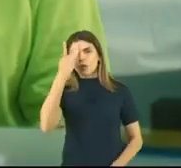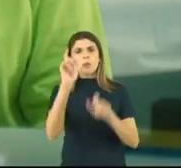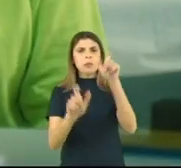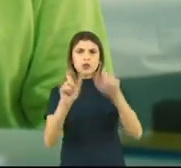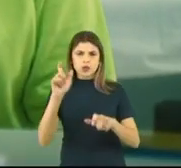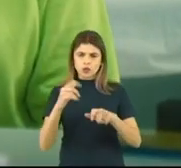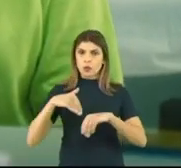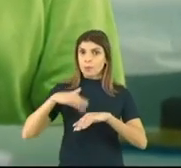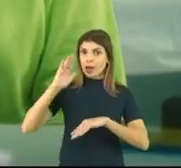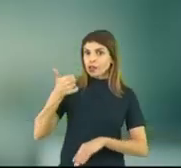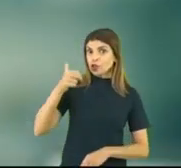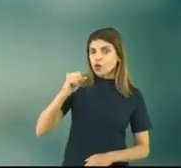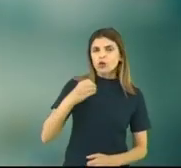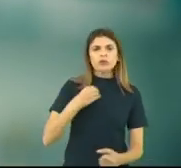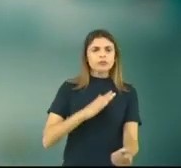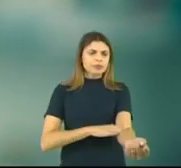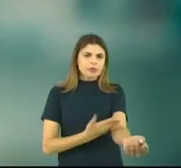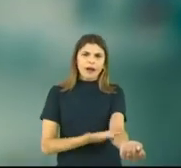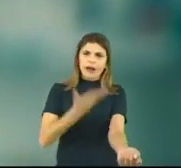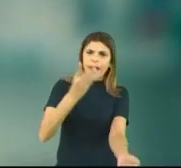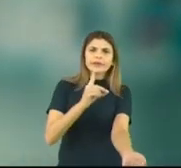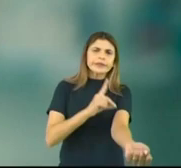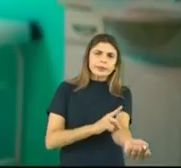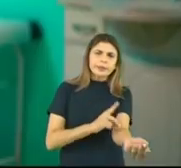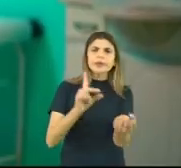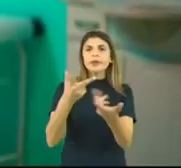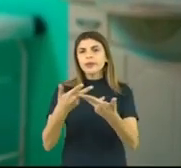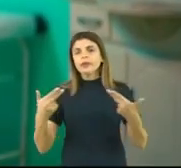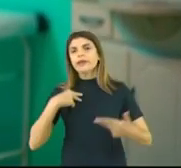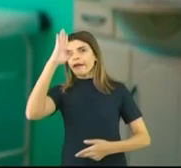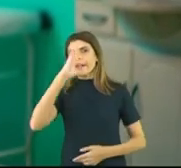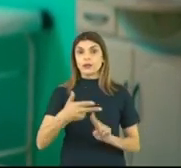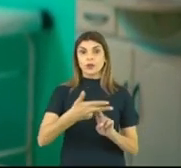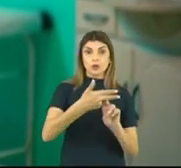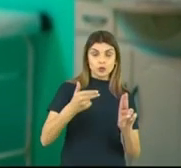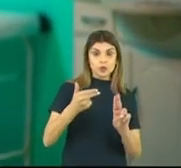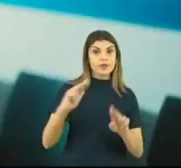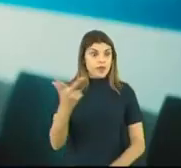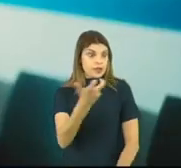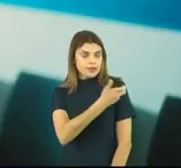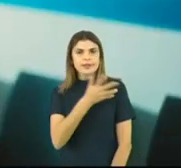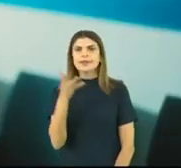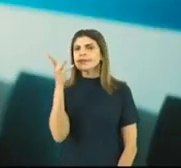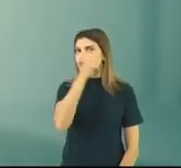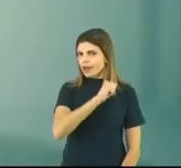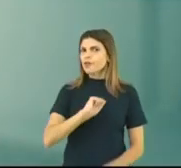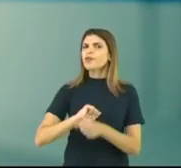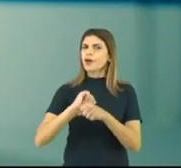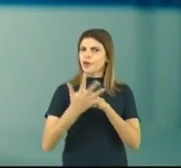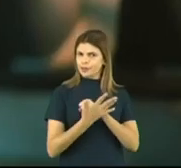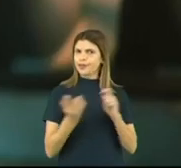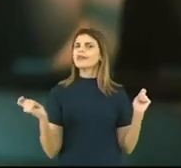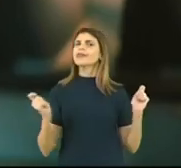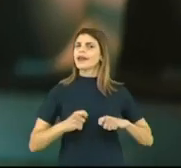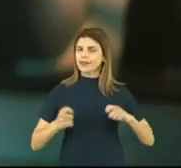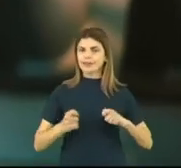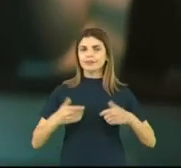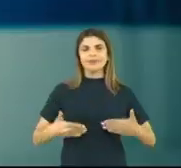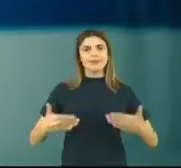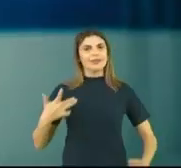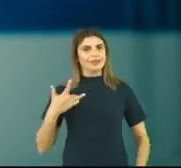e imunossuprimidas maiores de 18 anos serão tratamento antiviral gratuito pelo SUS a vacina é a melhor maneira de evitar a